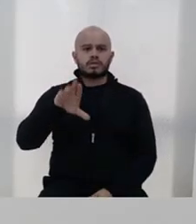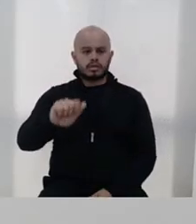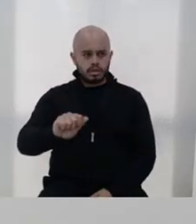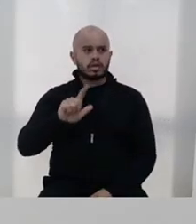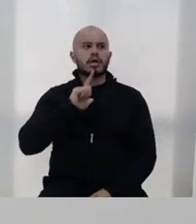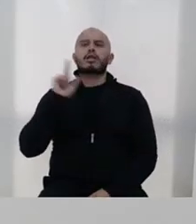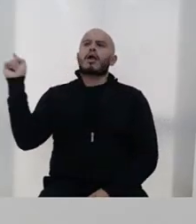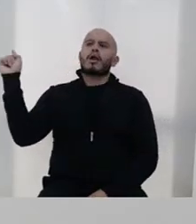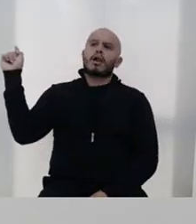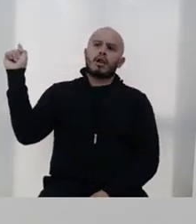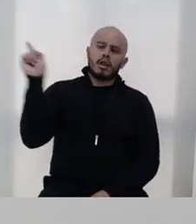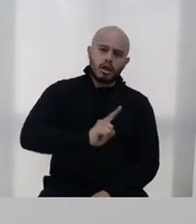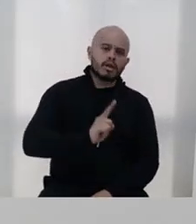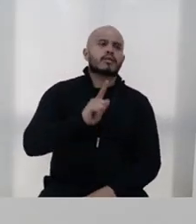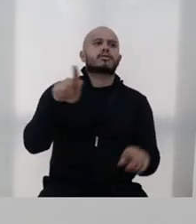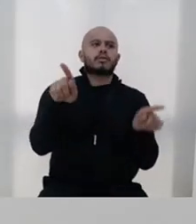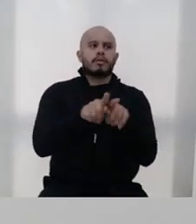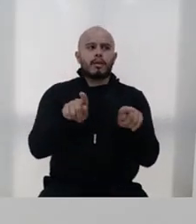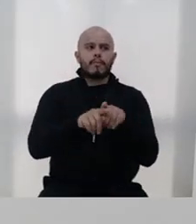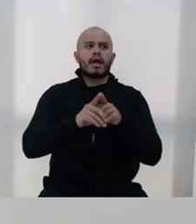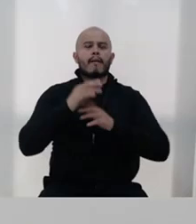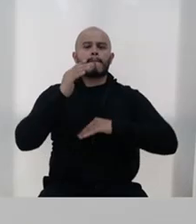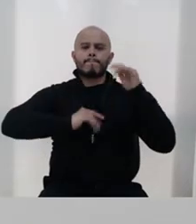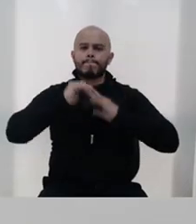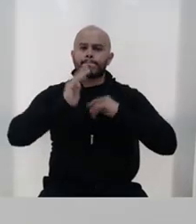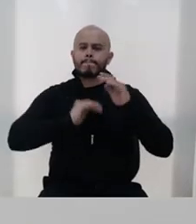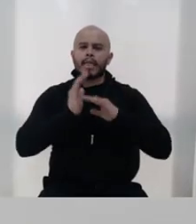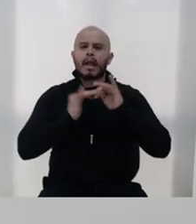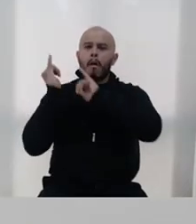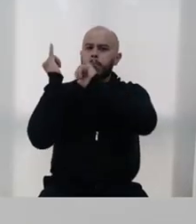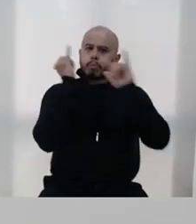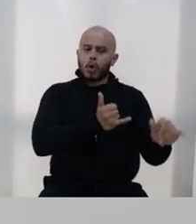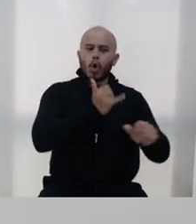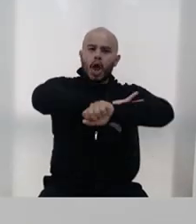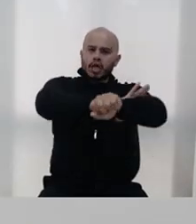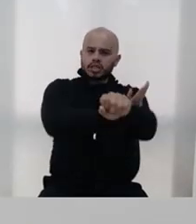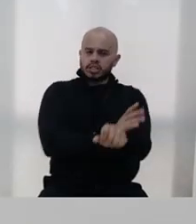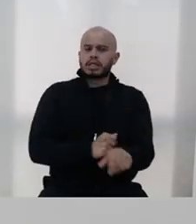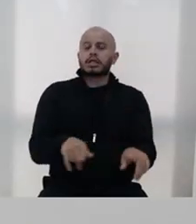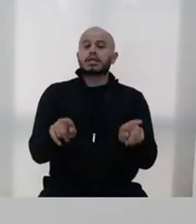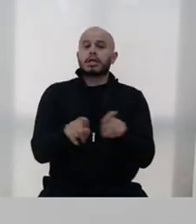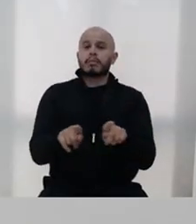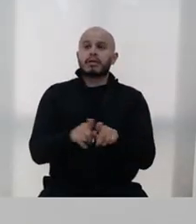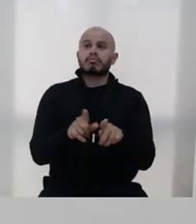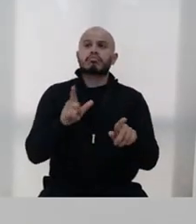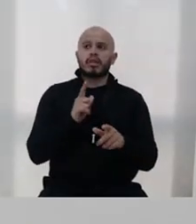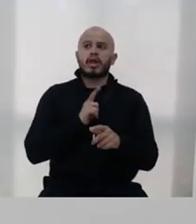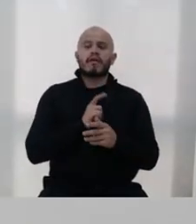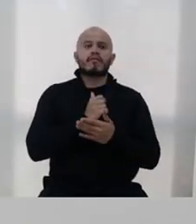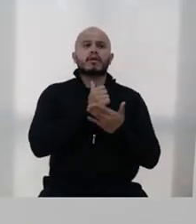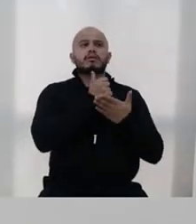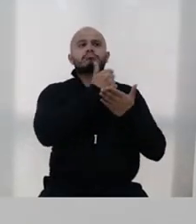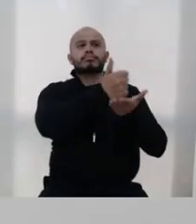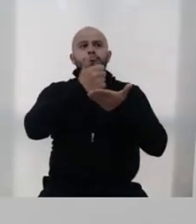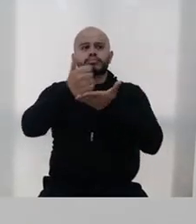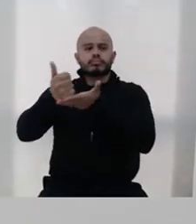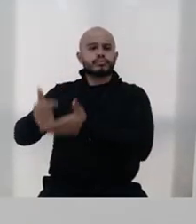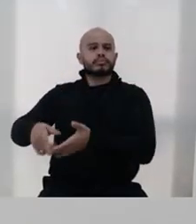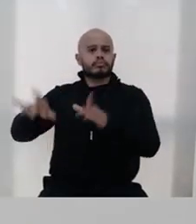das práticas antirracistas, houve a premiação da Defensoria Pública em razão das práticas